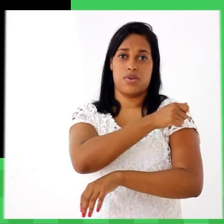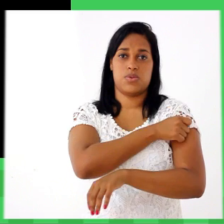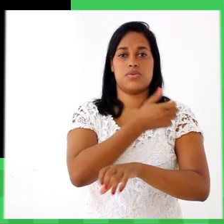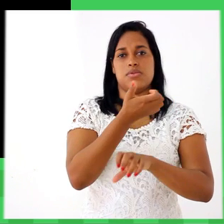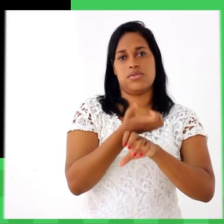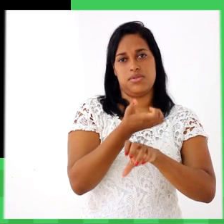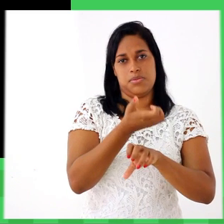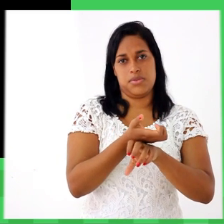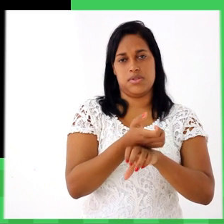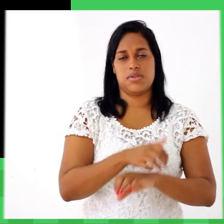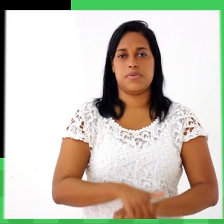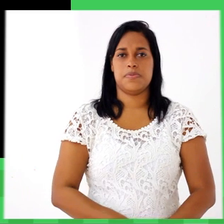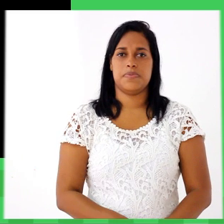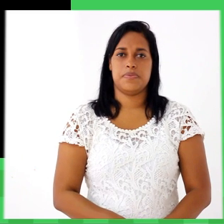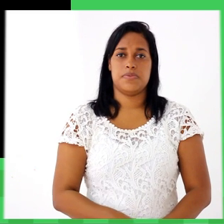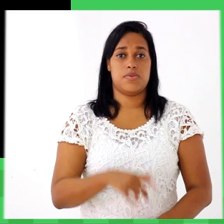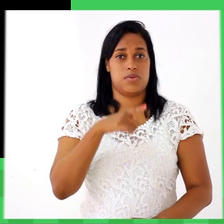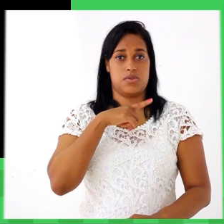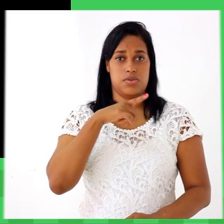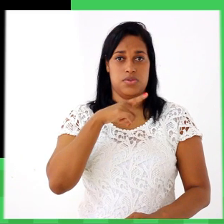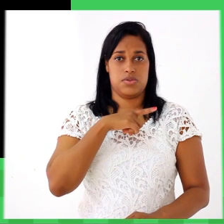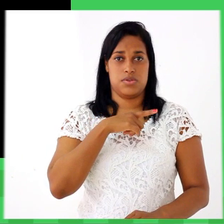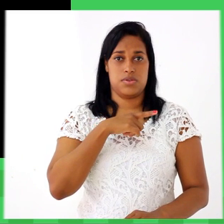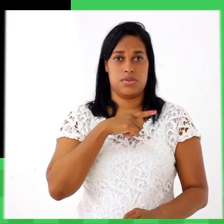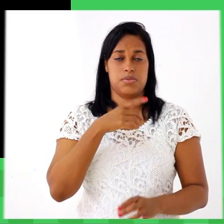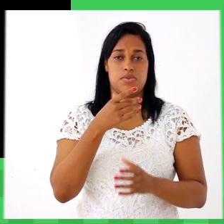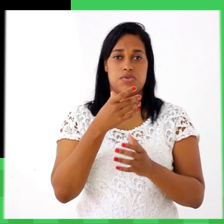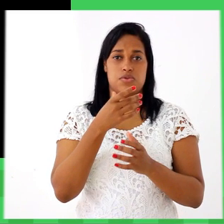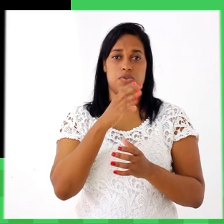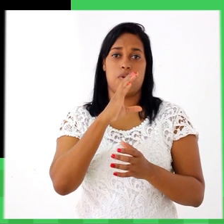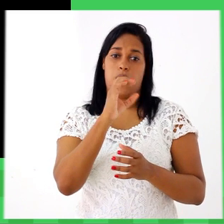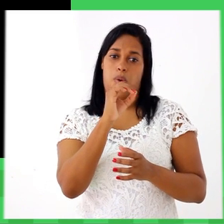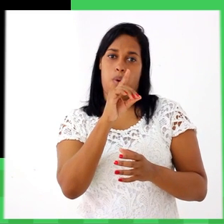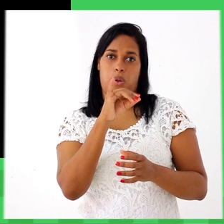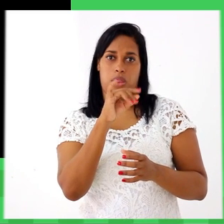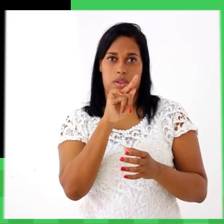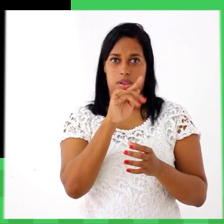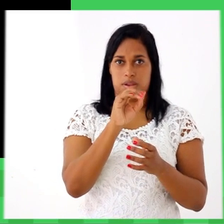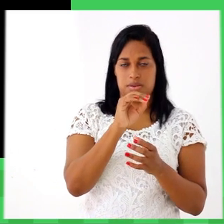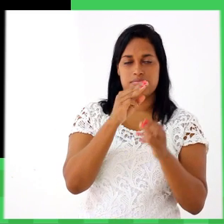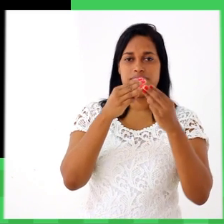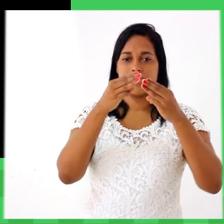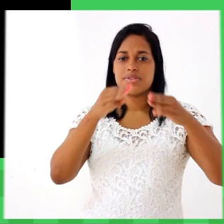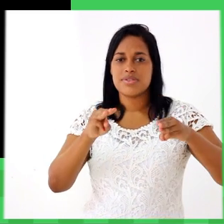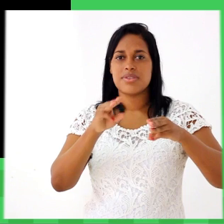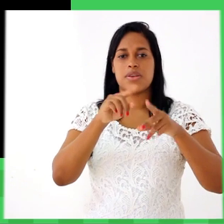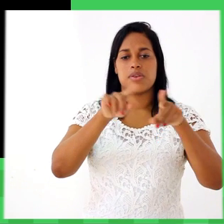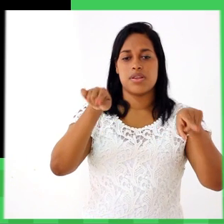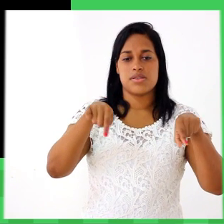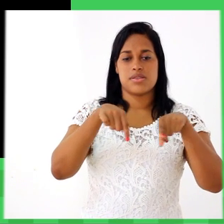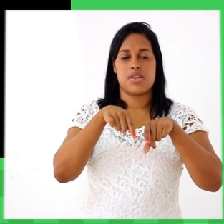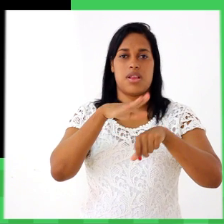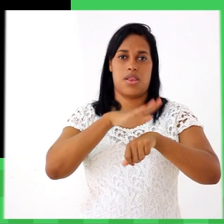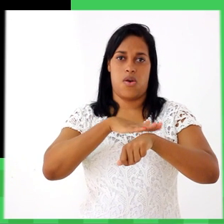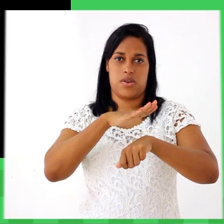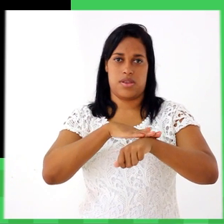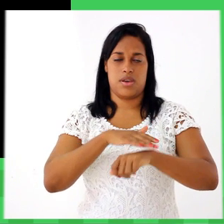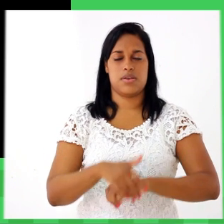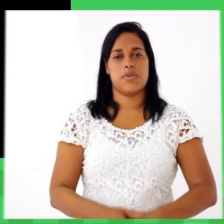disciplina. Nós temos código, matrícula, disciplina, sala e horário.